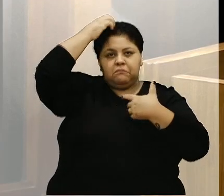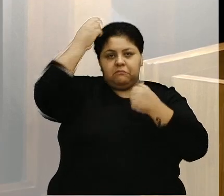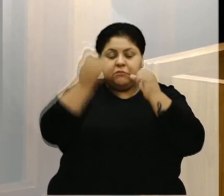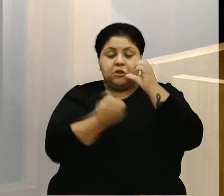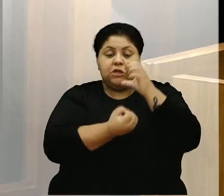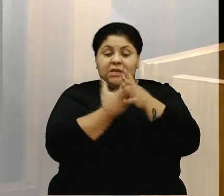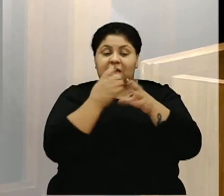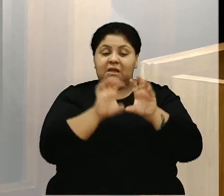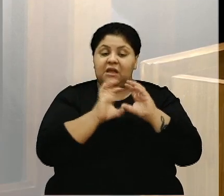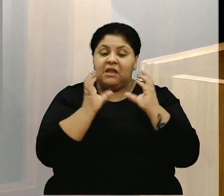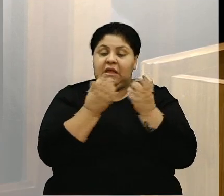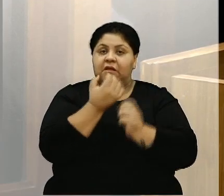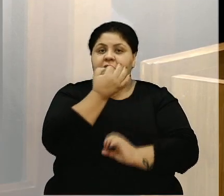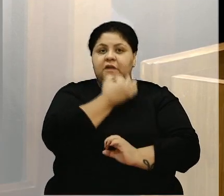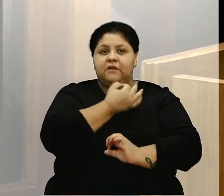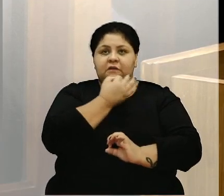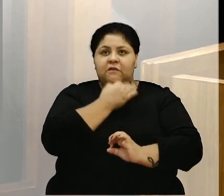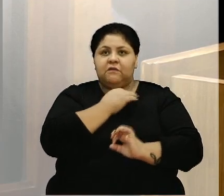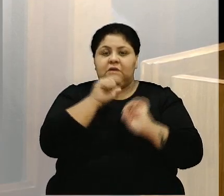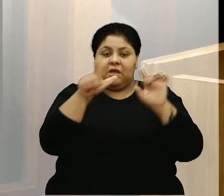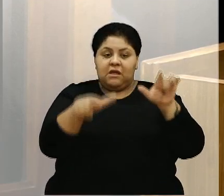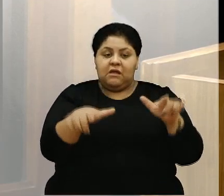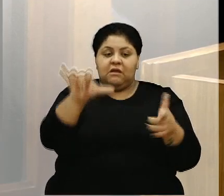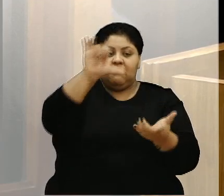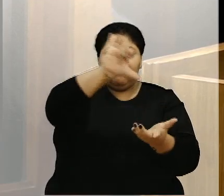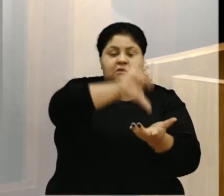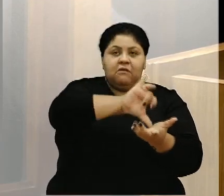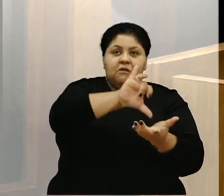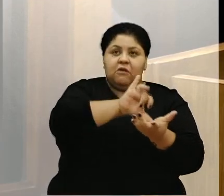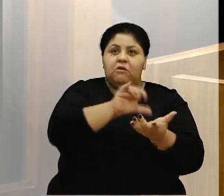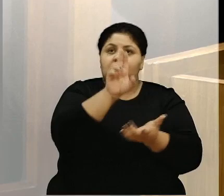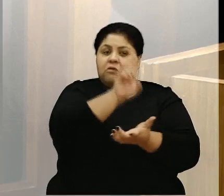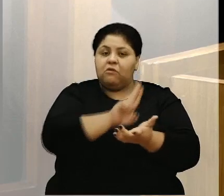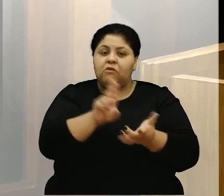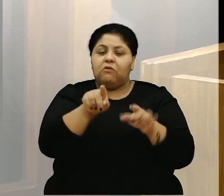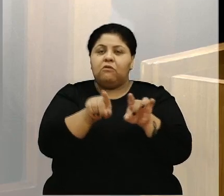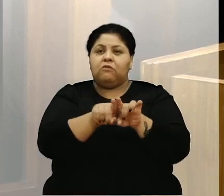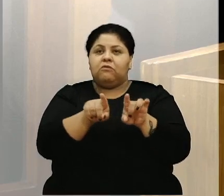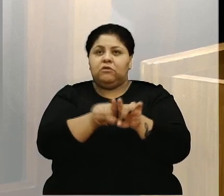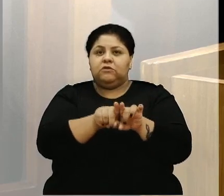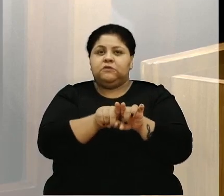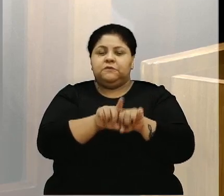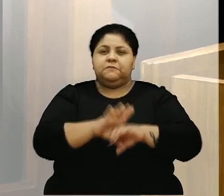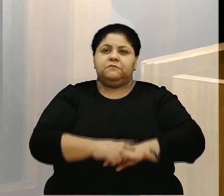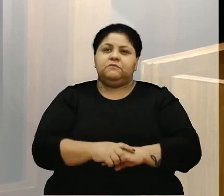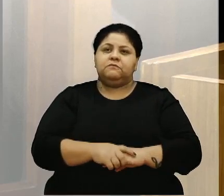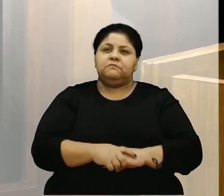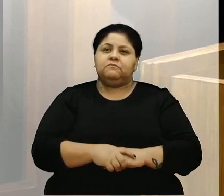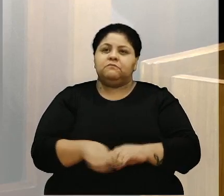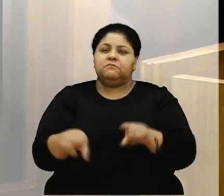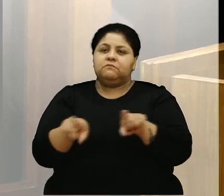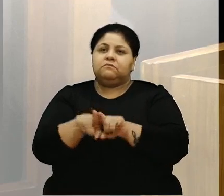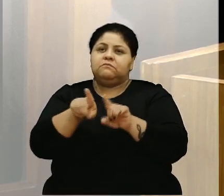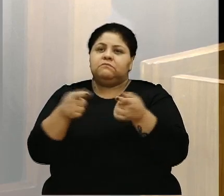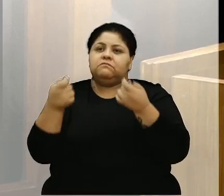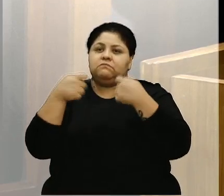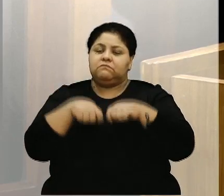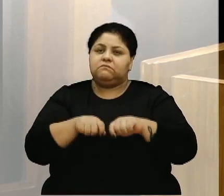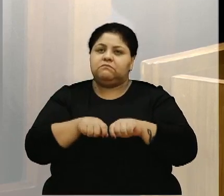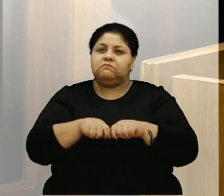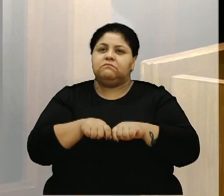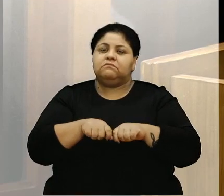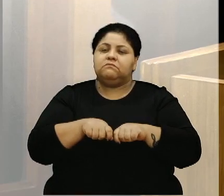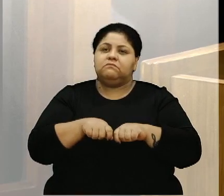comunidade caxiense, área central, venha ocupar esse Parque dos Macaquinhos. Também precisamos ocupar